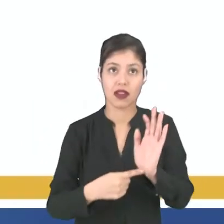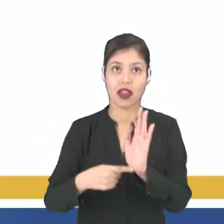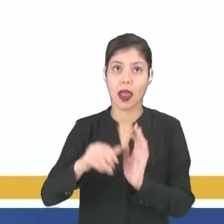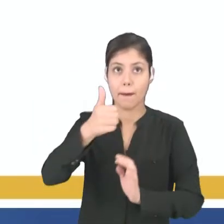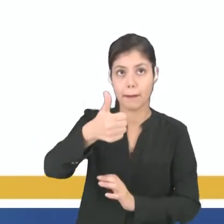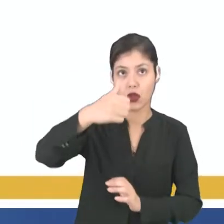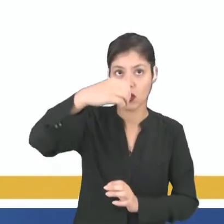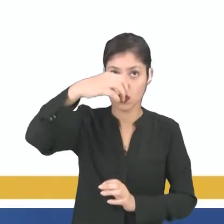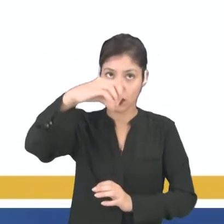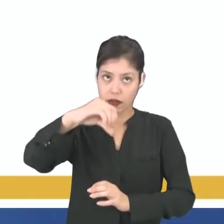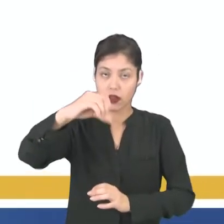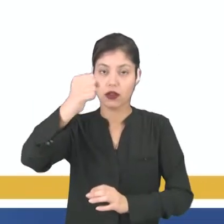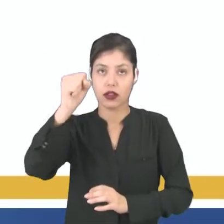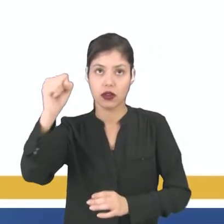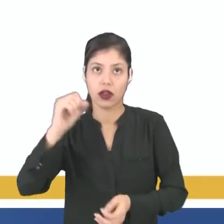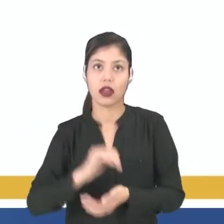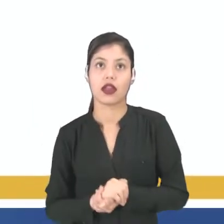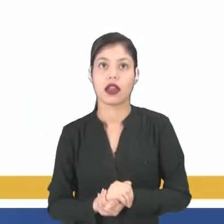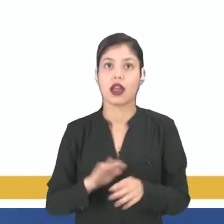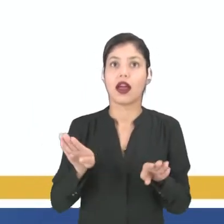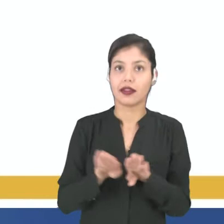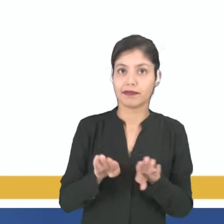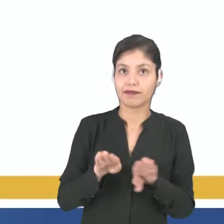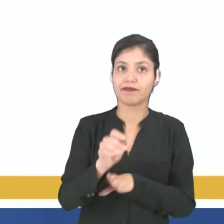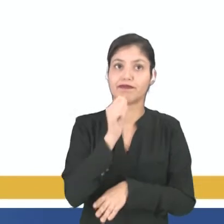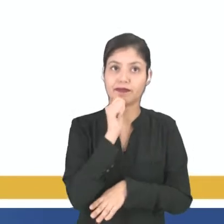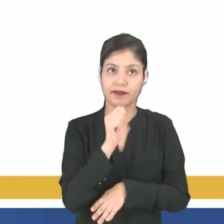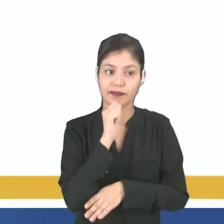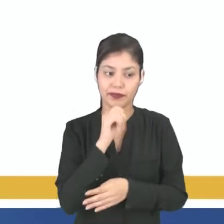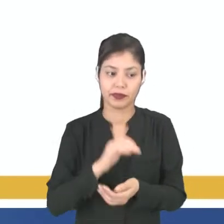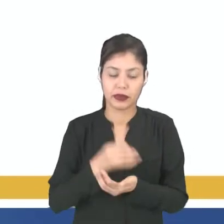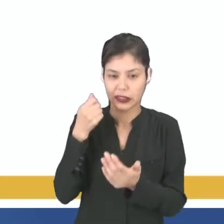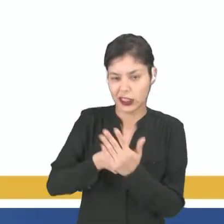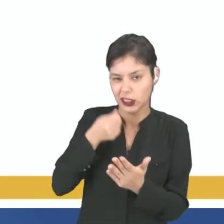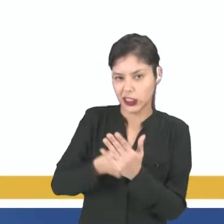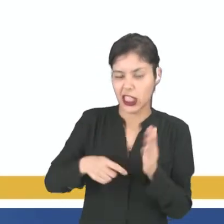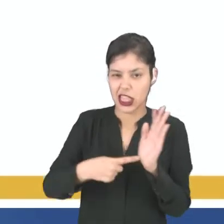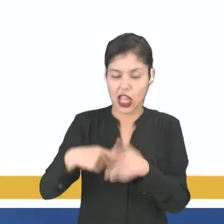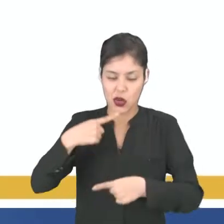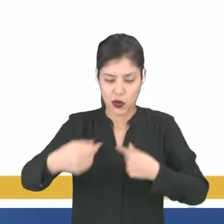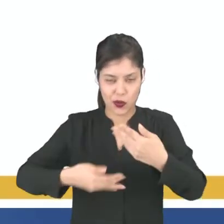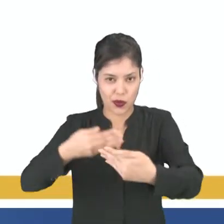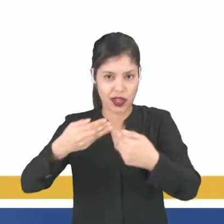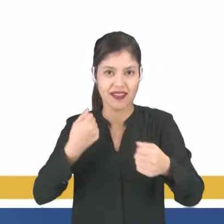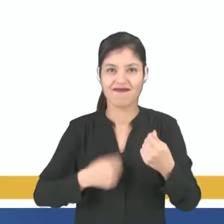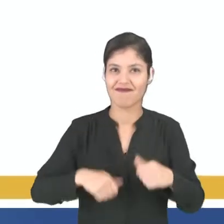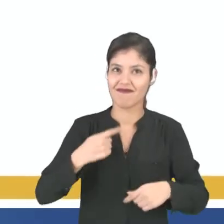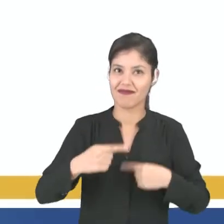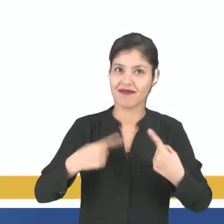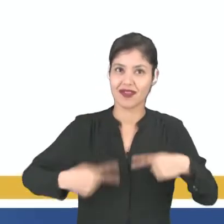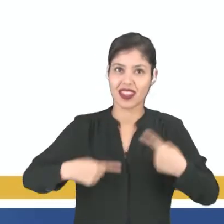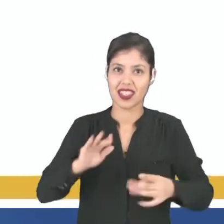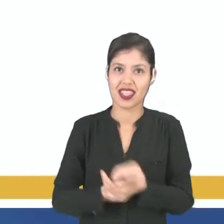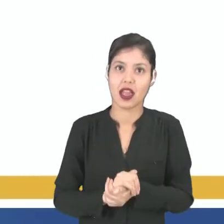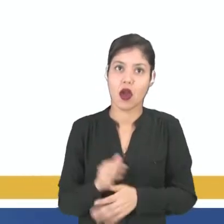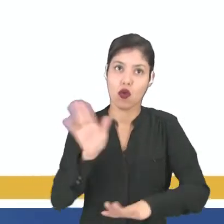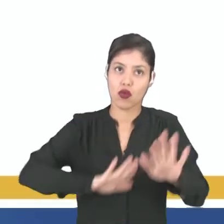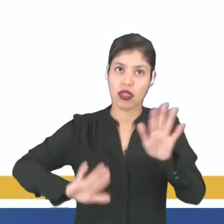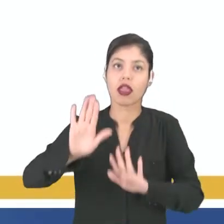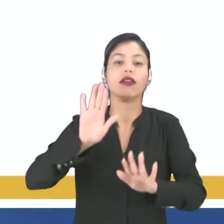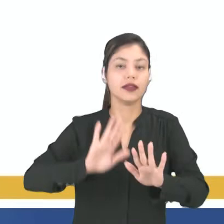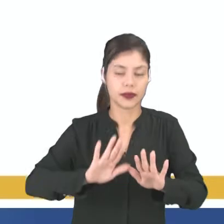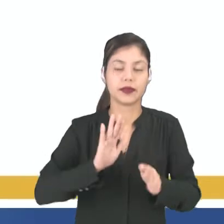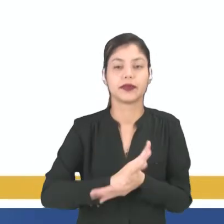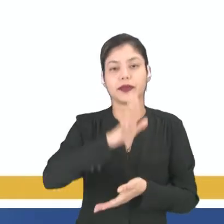1988, agrada ainda mais as pressões internacionais em relação às políticas desenvolvidas no Brasil para a preservação da